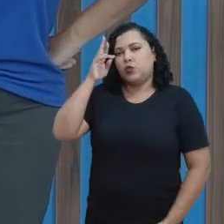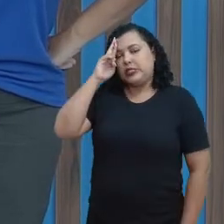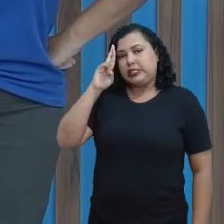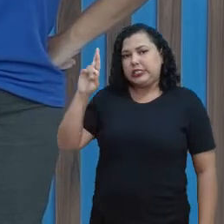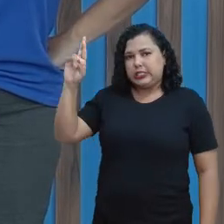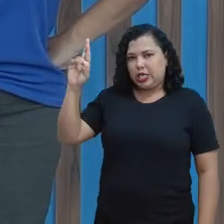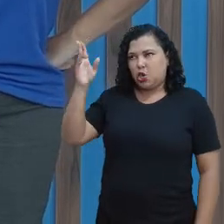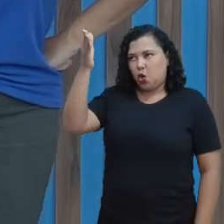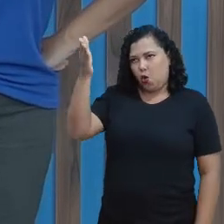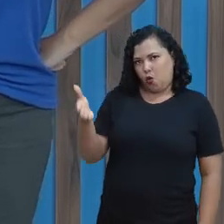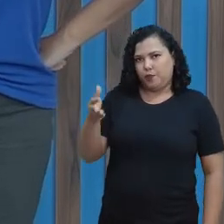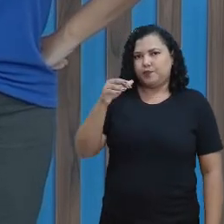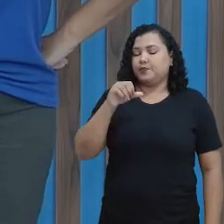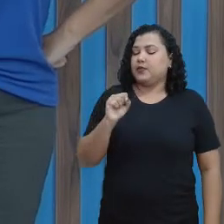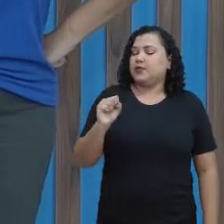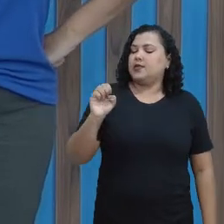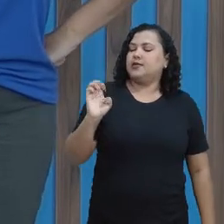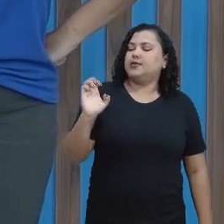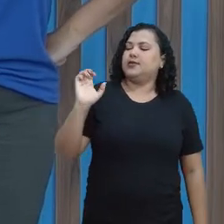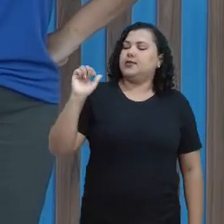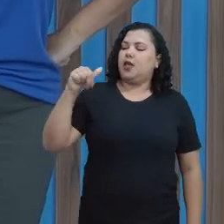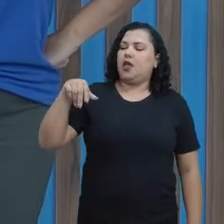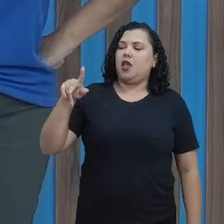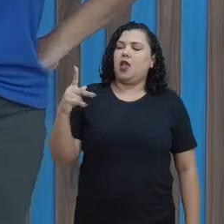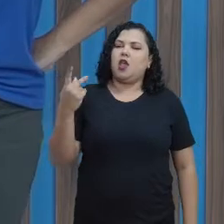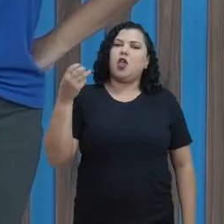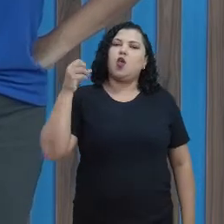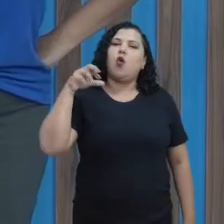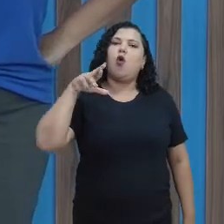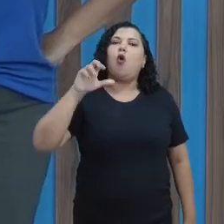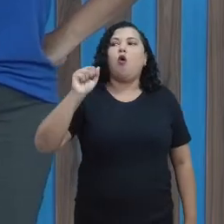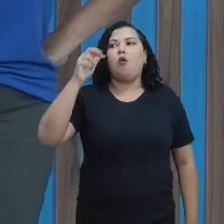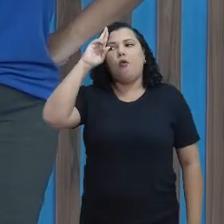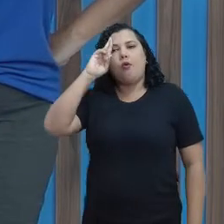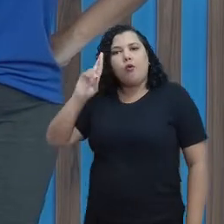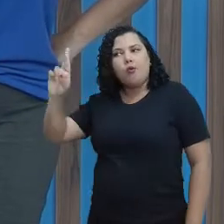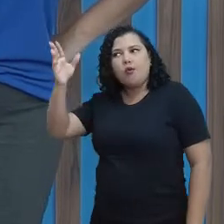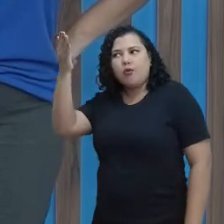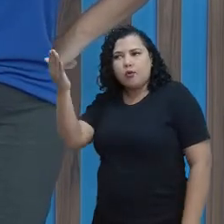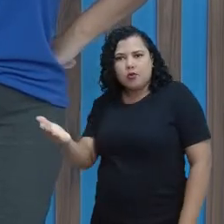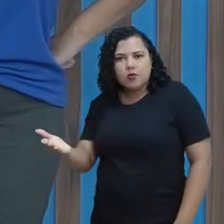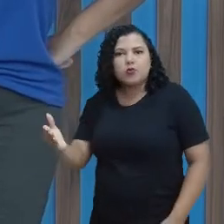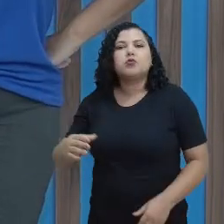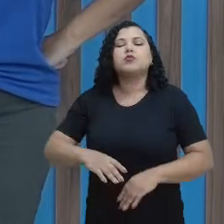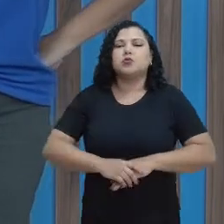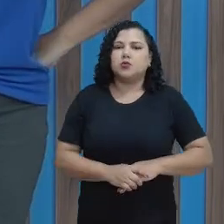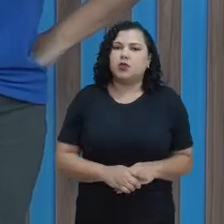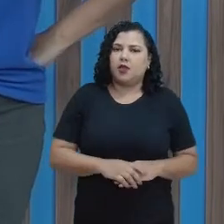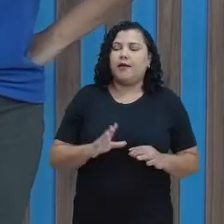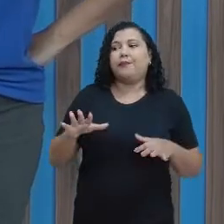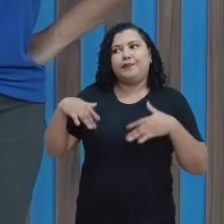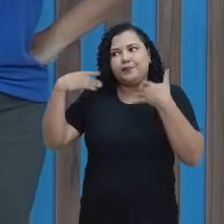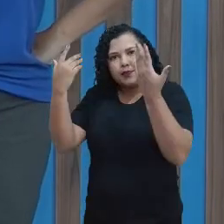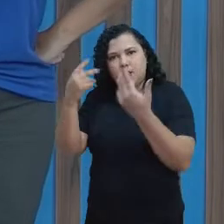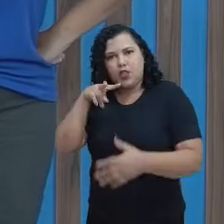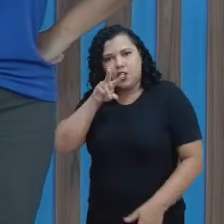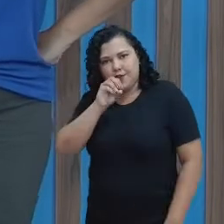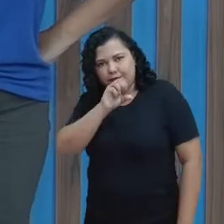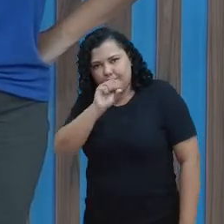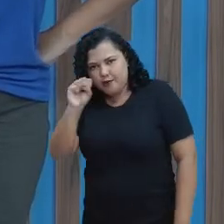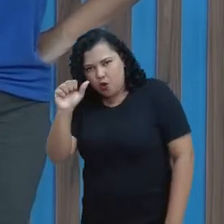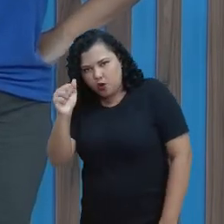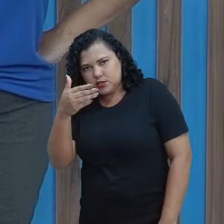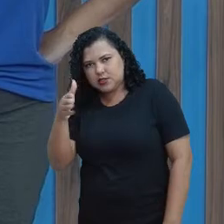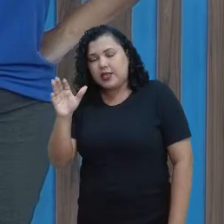que vai marcar essa interlocução, né? O tratamento. Então, senhor, a senhora, vossa majestade,